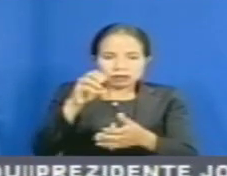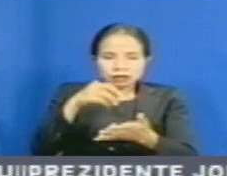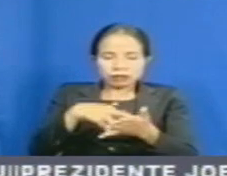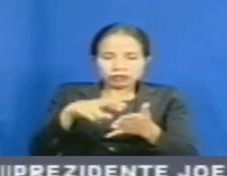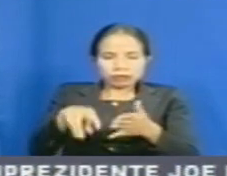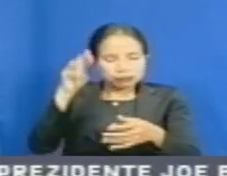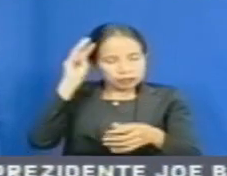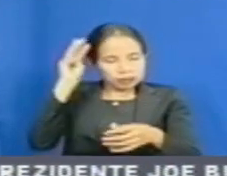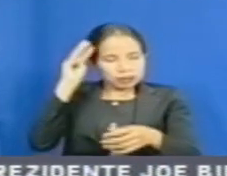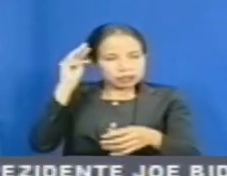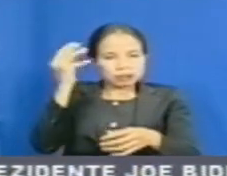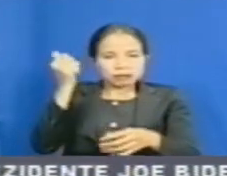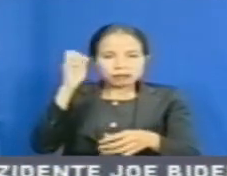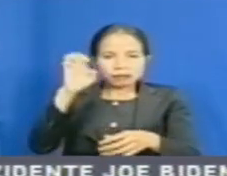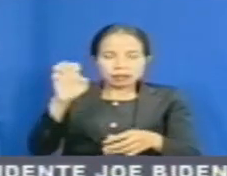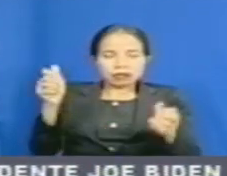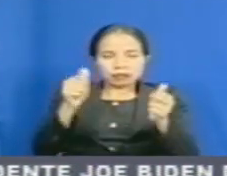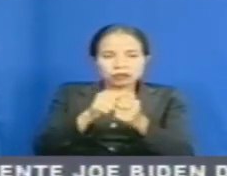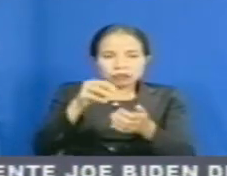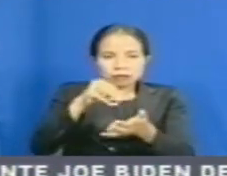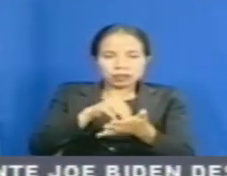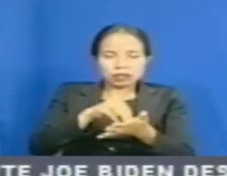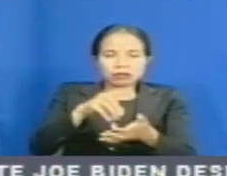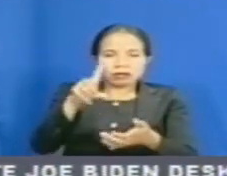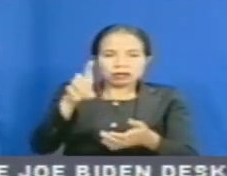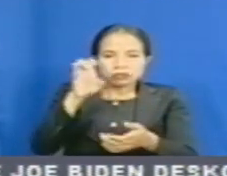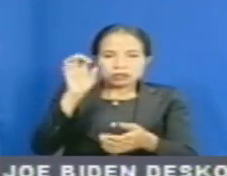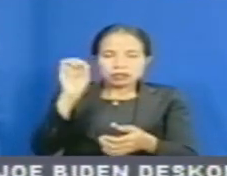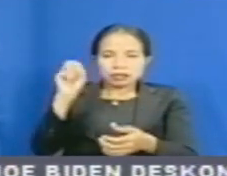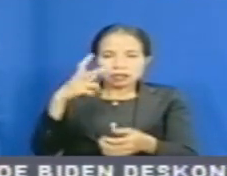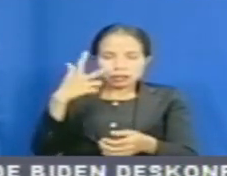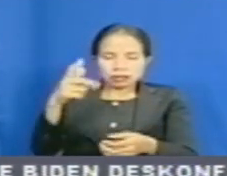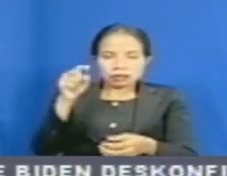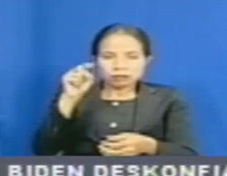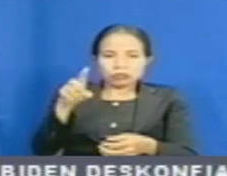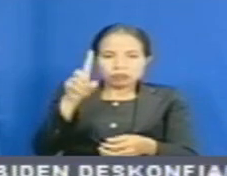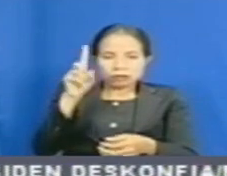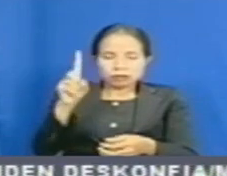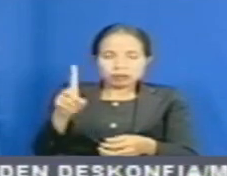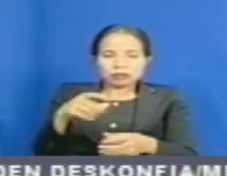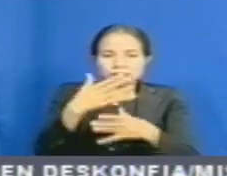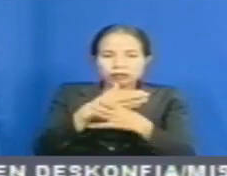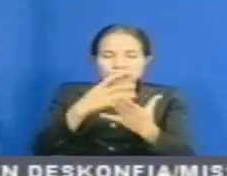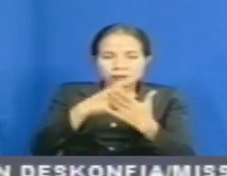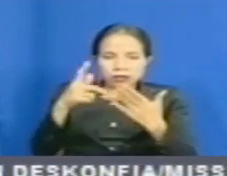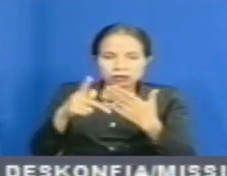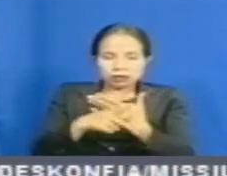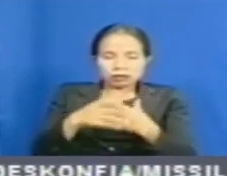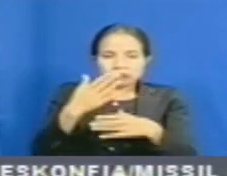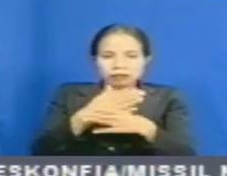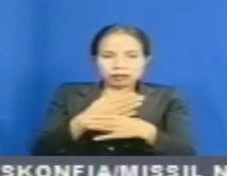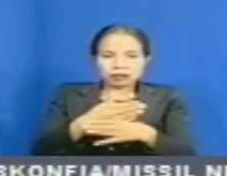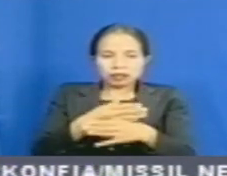da Administração Estatal, Hamudo Milhão Atos Ida, Sanulo Recintolo, Ponto Ida, Fajeba Programa de